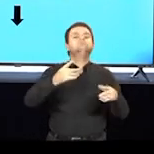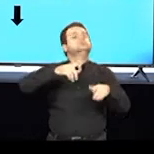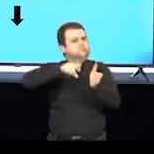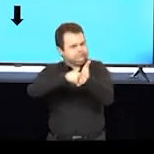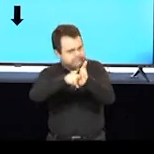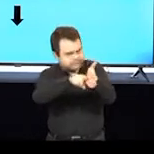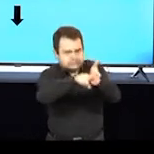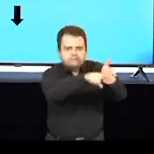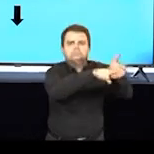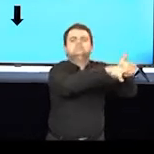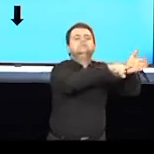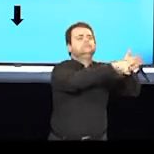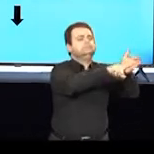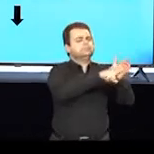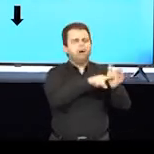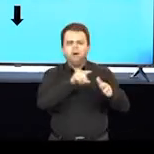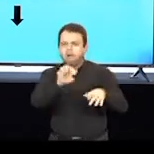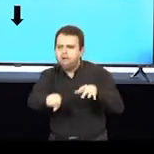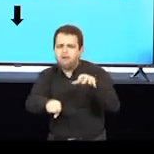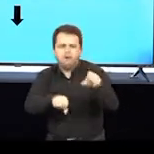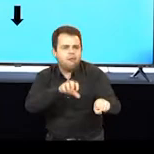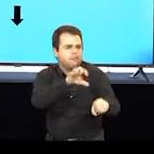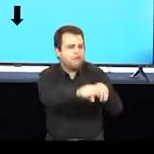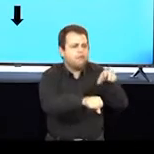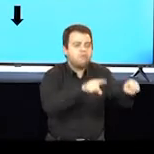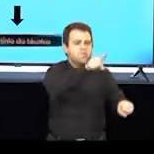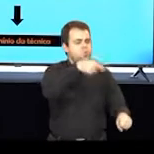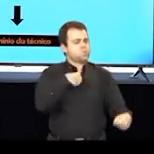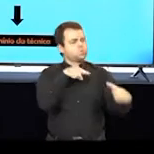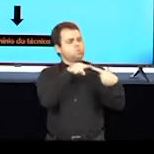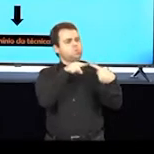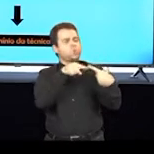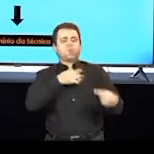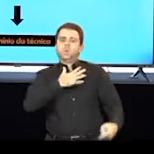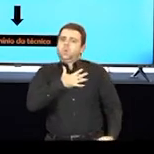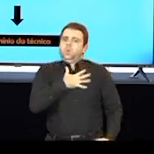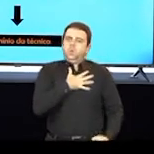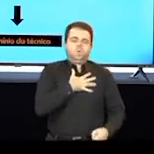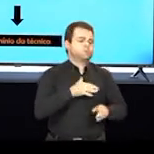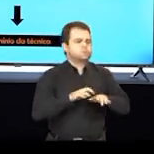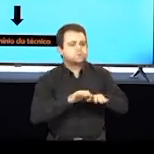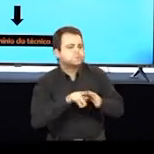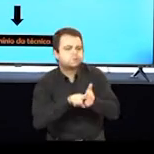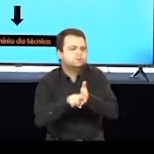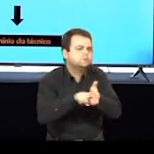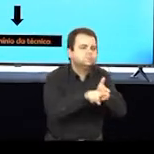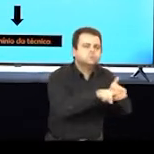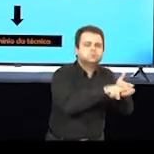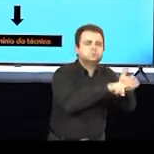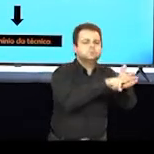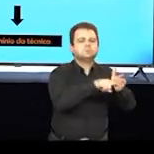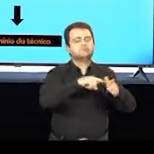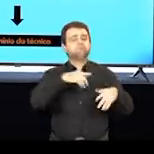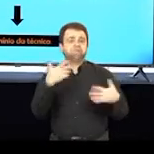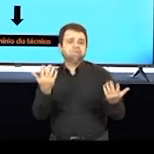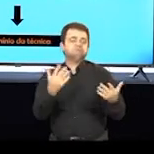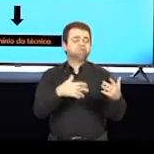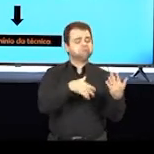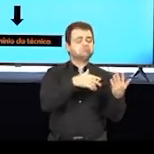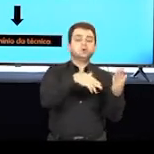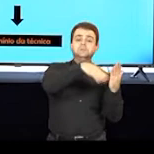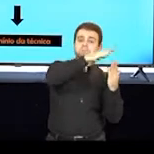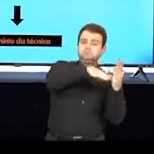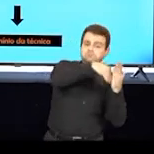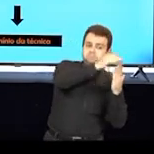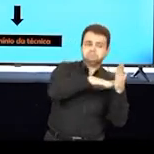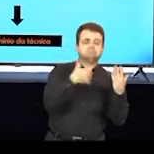pesquisa. Você vai se apropriar de algo que você se identificou e ter um domínio técnico, desenho, pintura no lápis